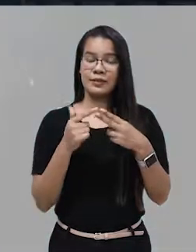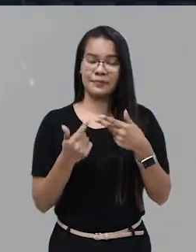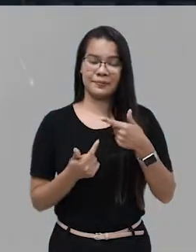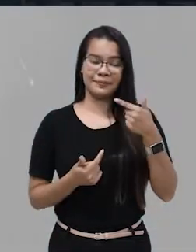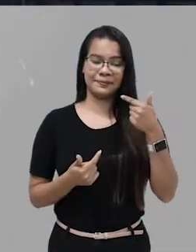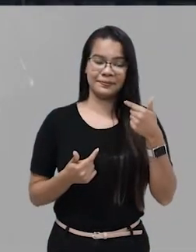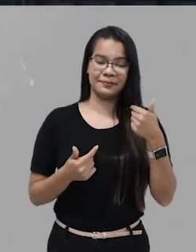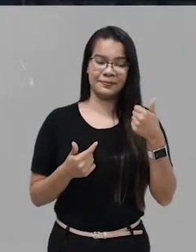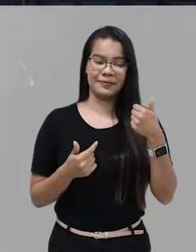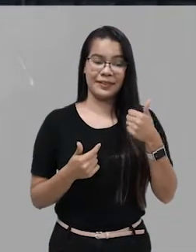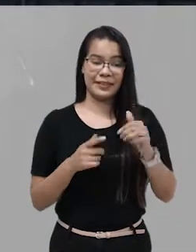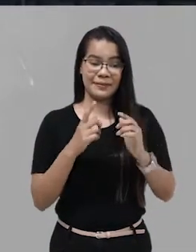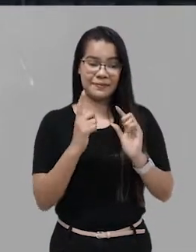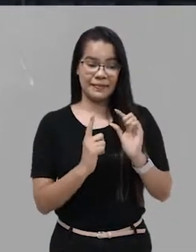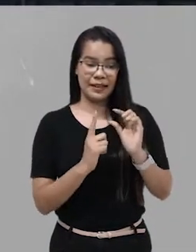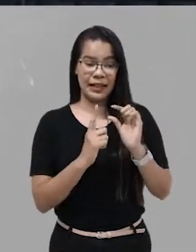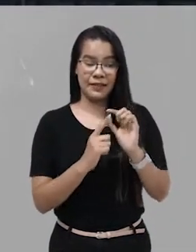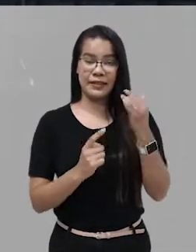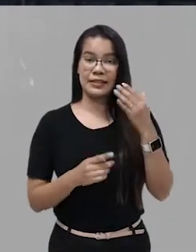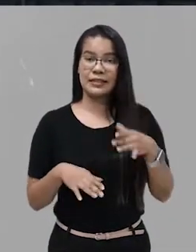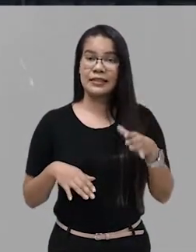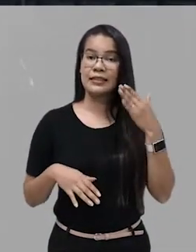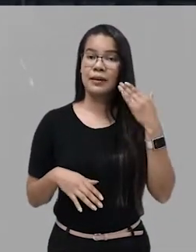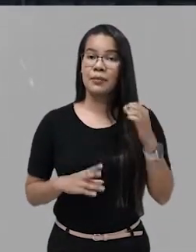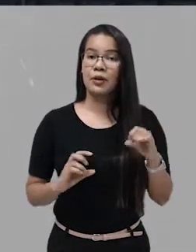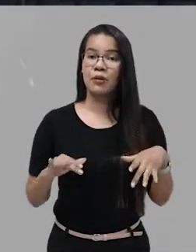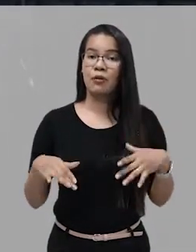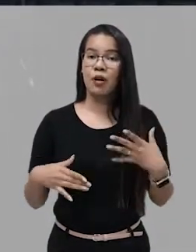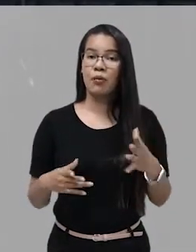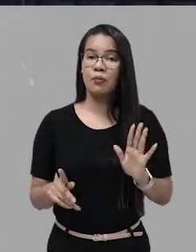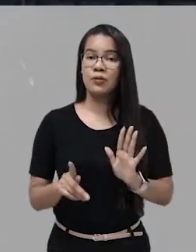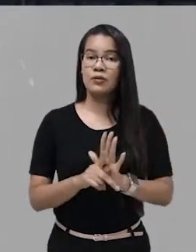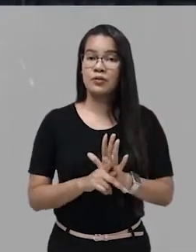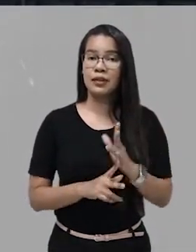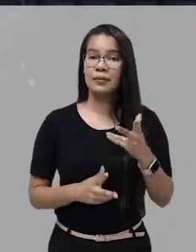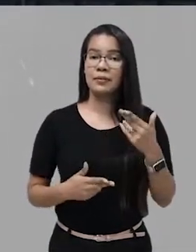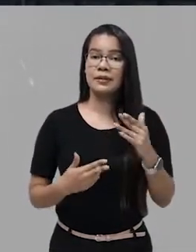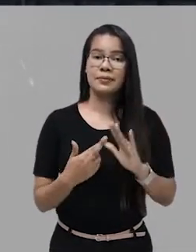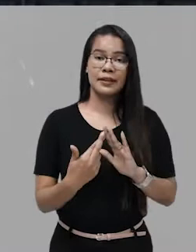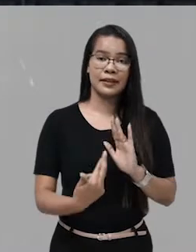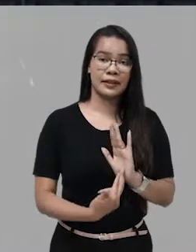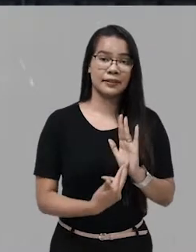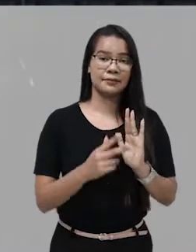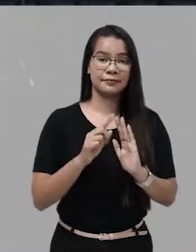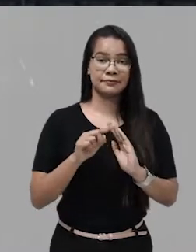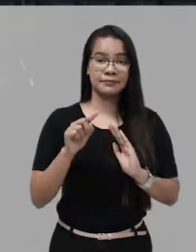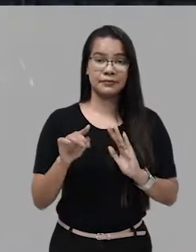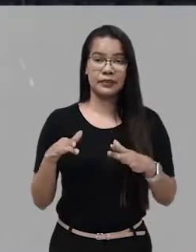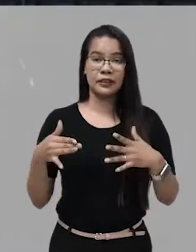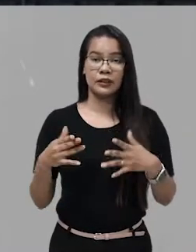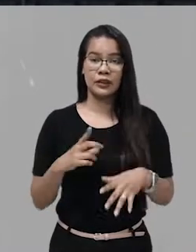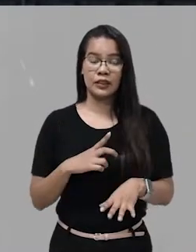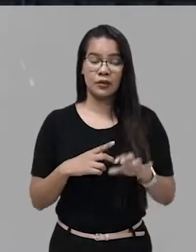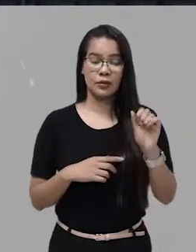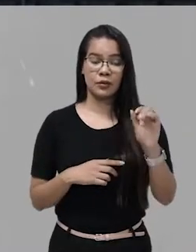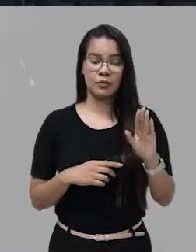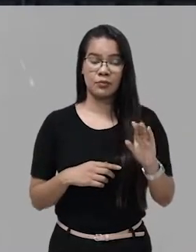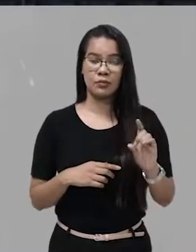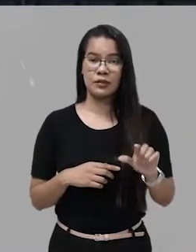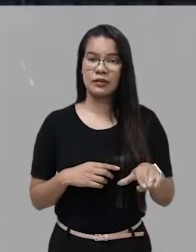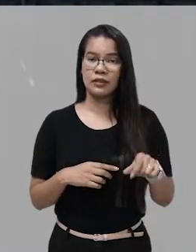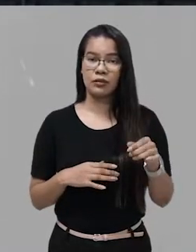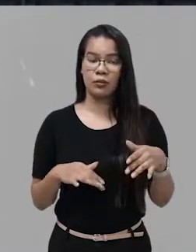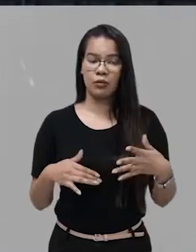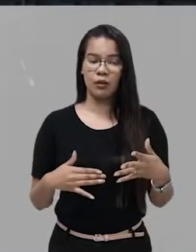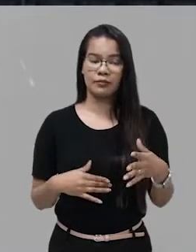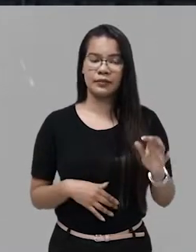alternativas abaixo qual possui a mesma regra de acentuação. Vamos lá para as opções. Letra A, distúrbio e